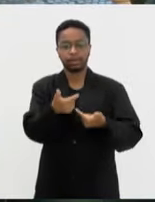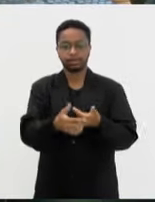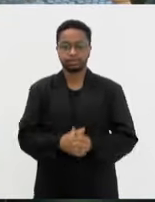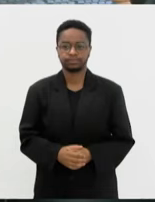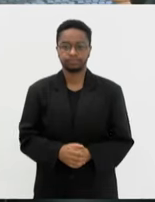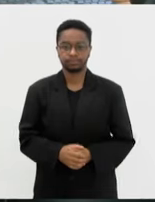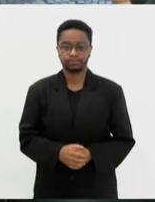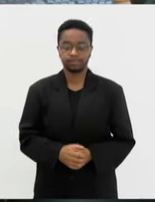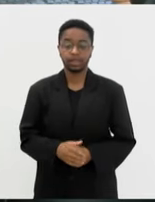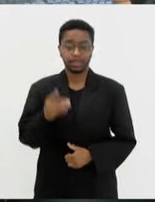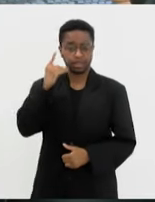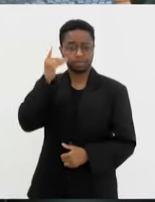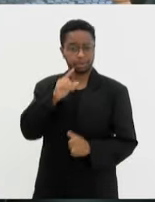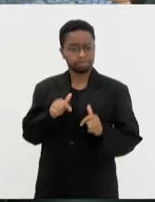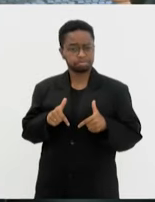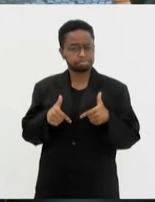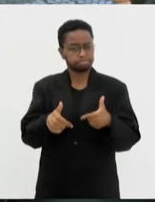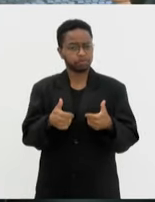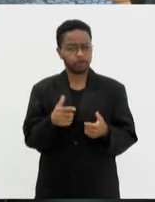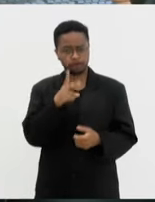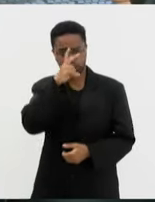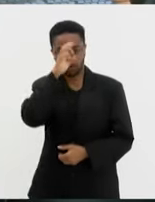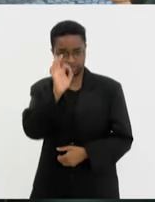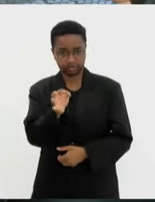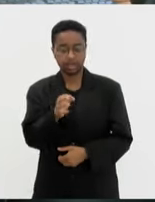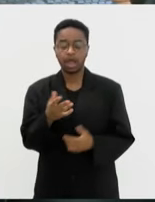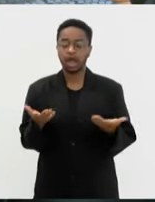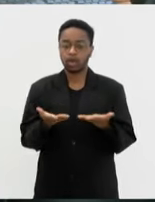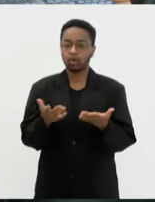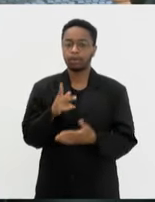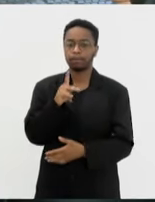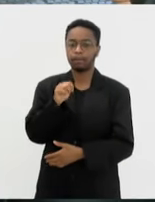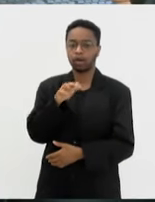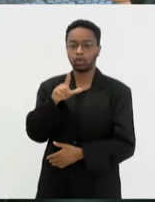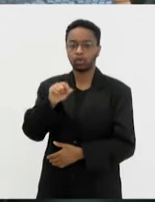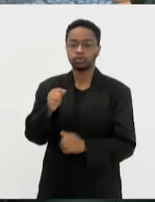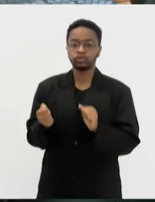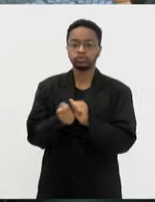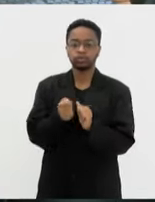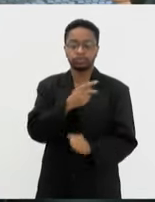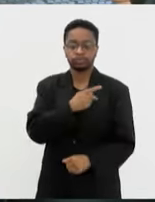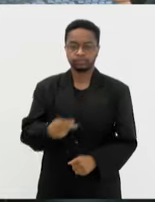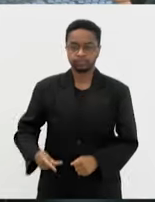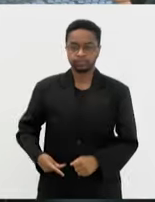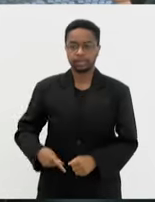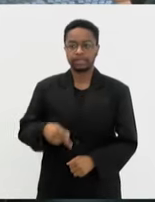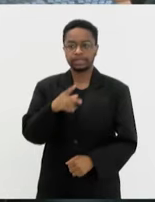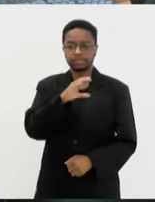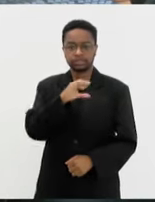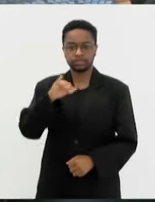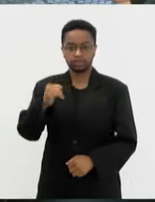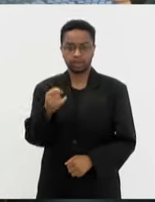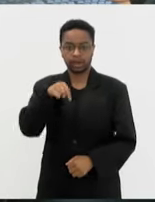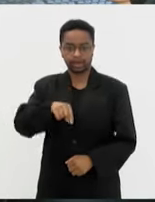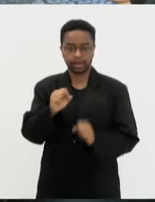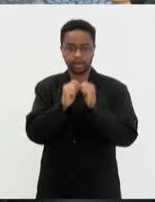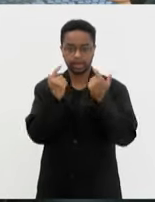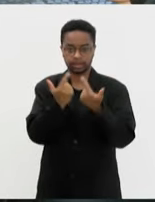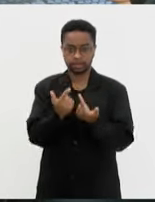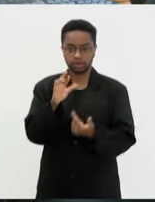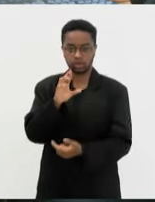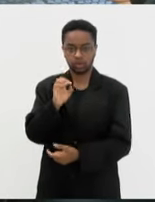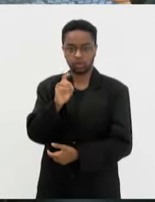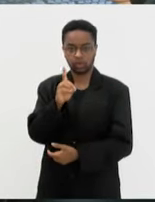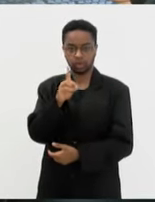Deputadas guerreiras, né? Voltamos com o Paulo Vitor, que está agora com o presidente da Comissão de Constituição e Justiça da Alerj, deputado Rodrigo